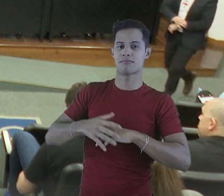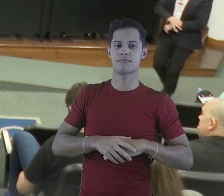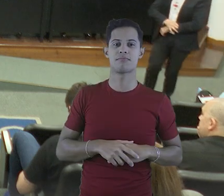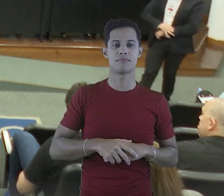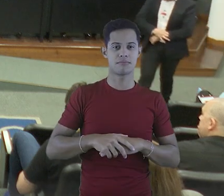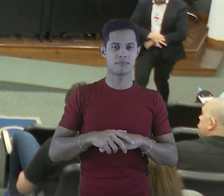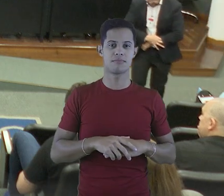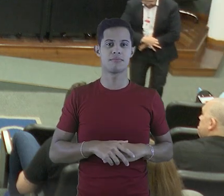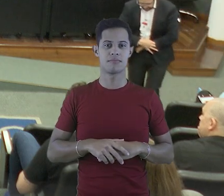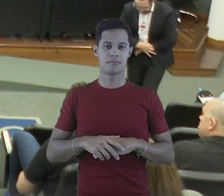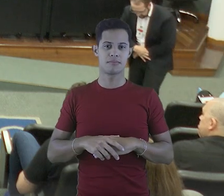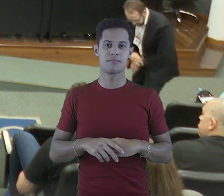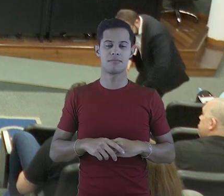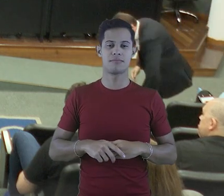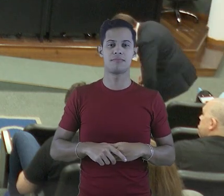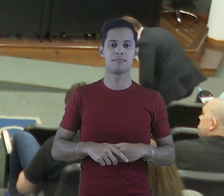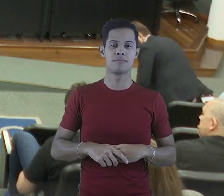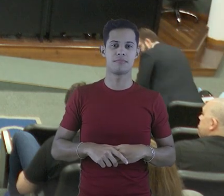tá,